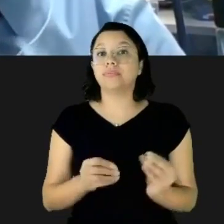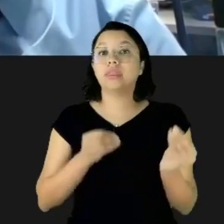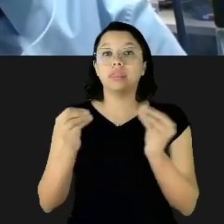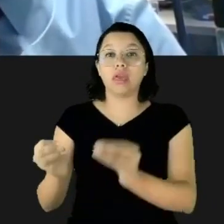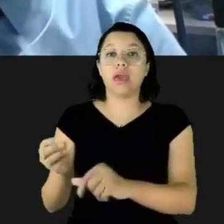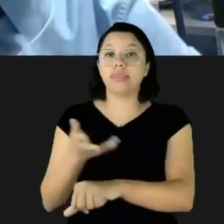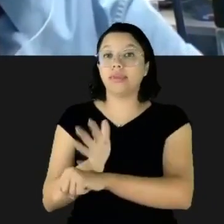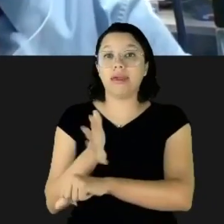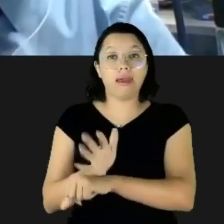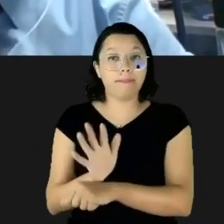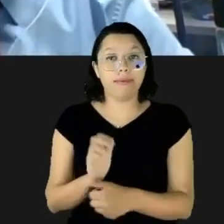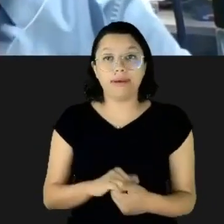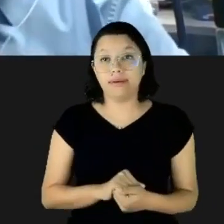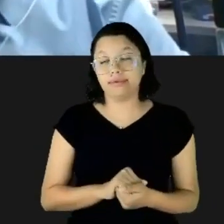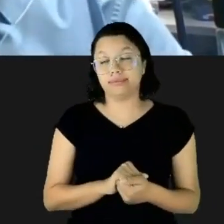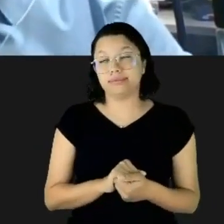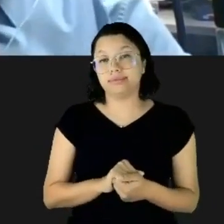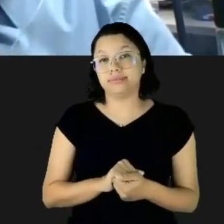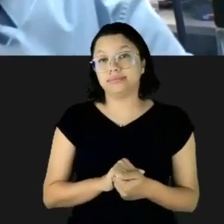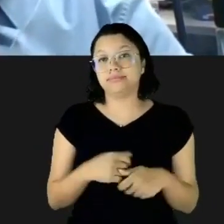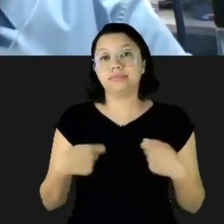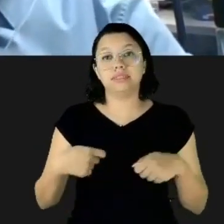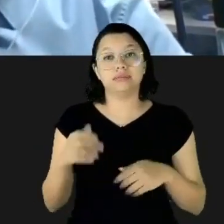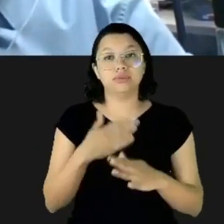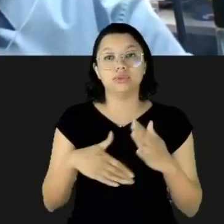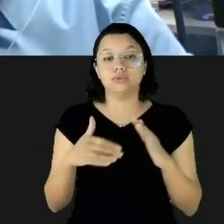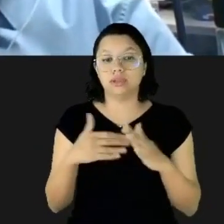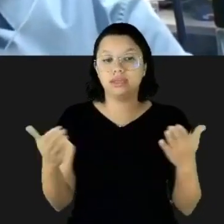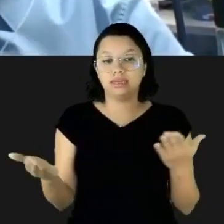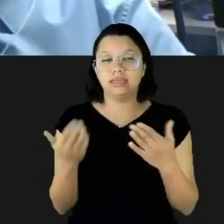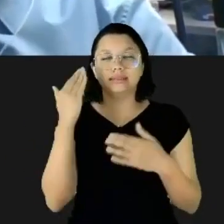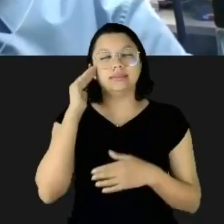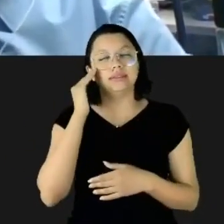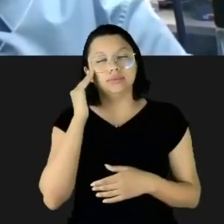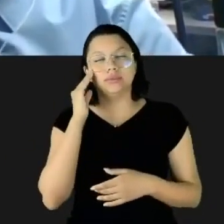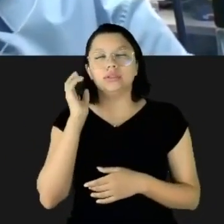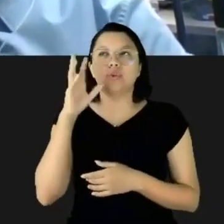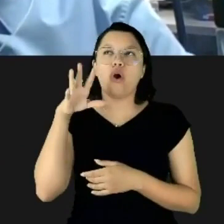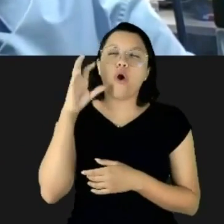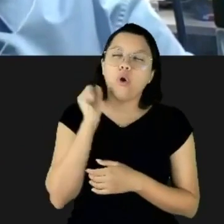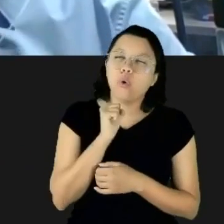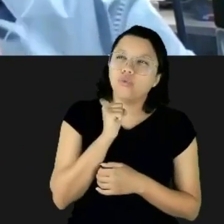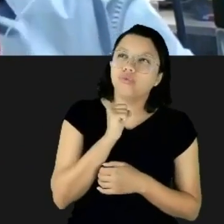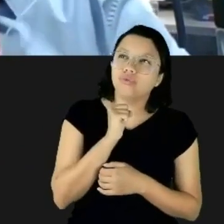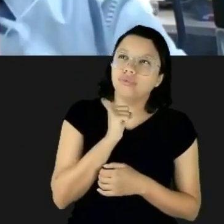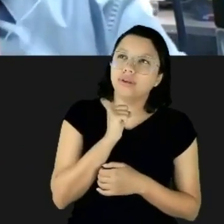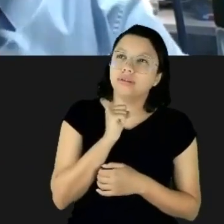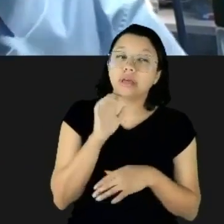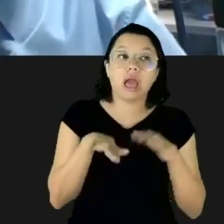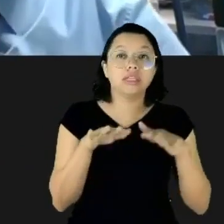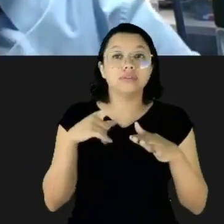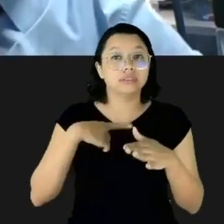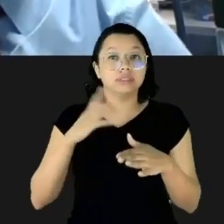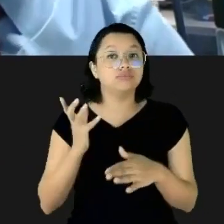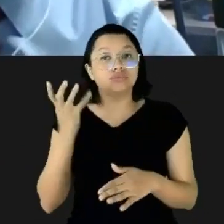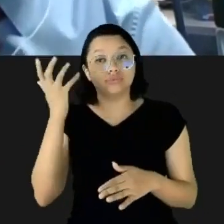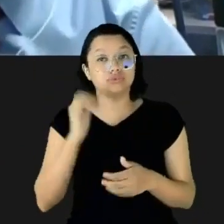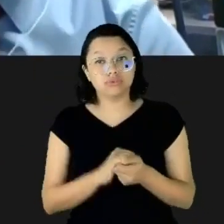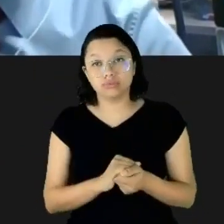precisamos ter toda essa compreensão de ouvi-los, muitas vezes eles têm soluções ali